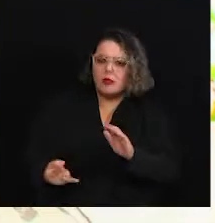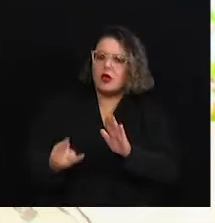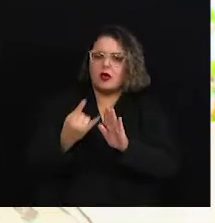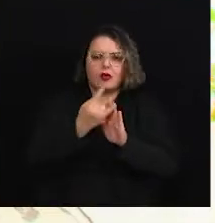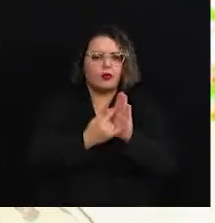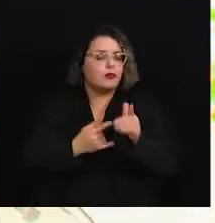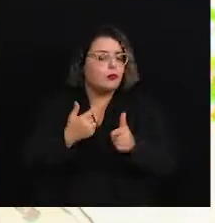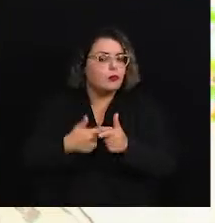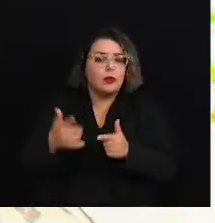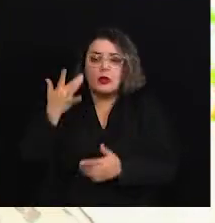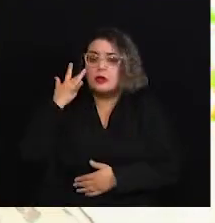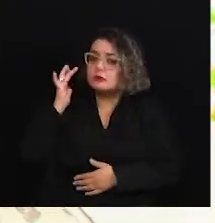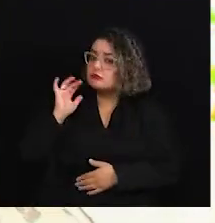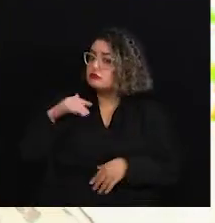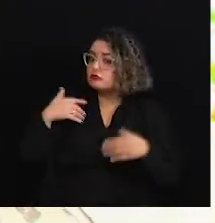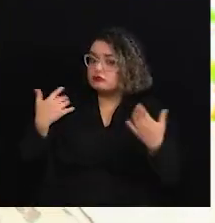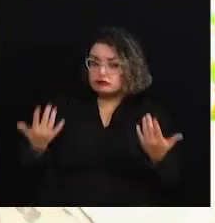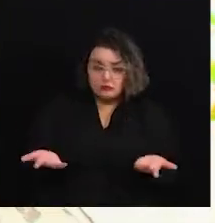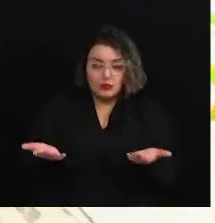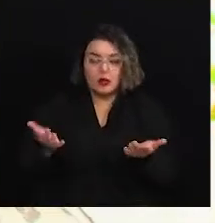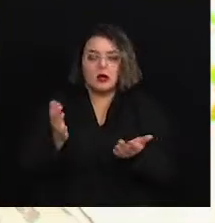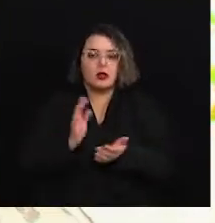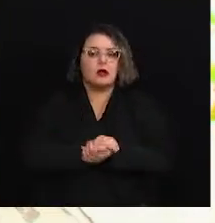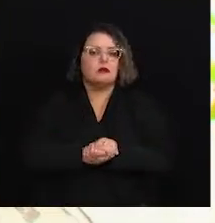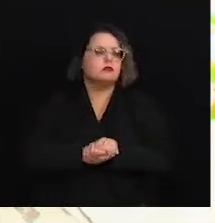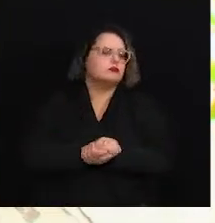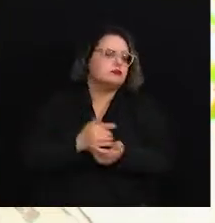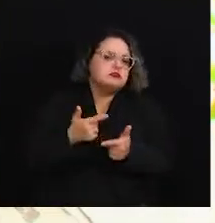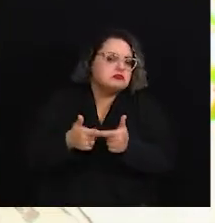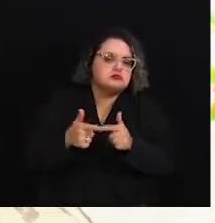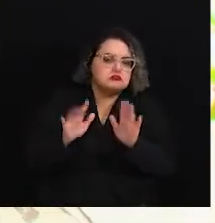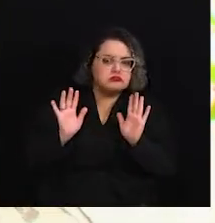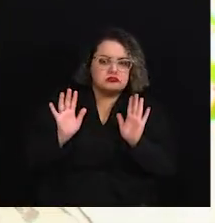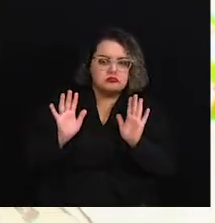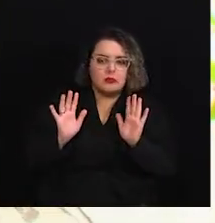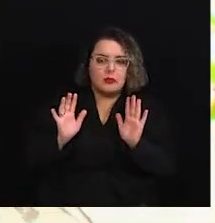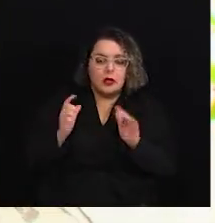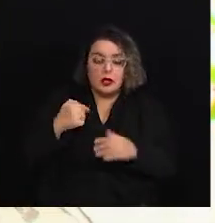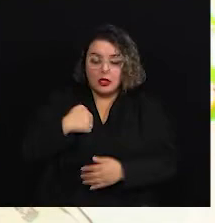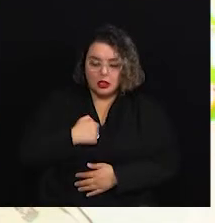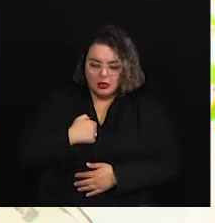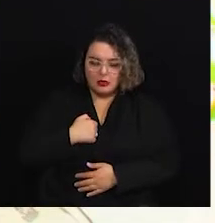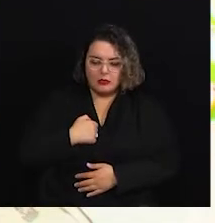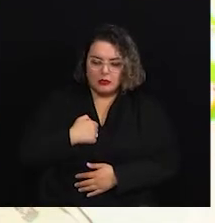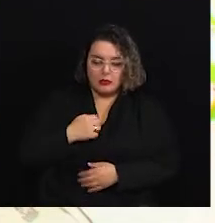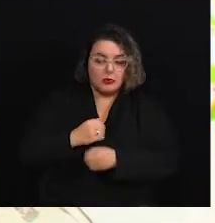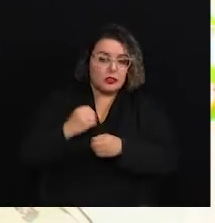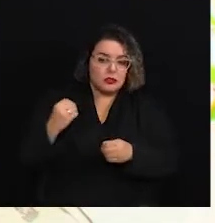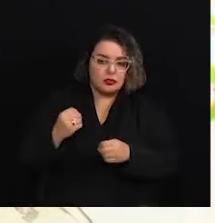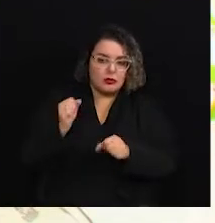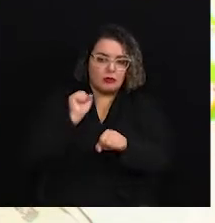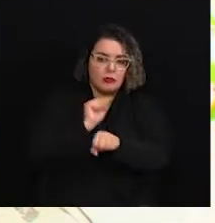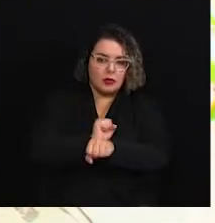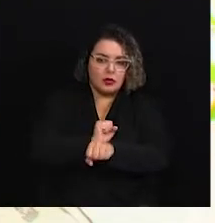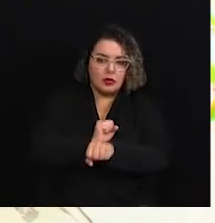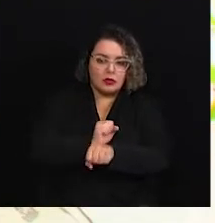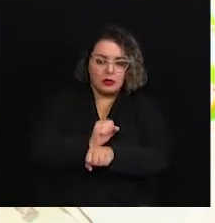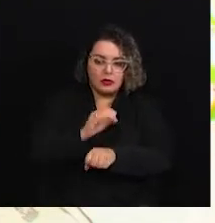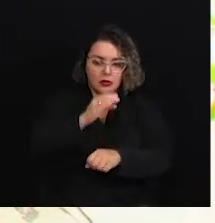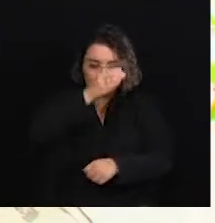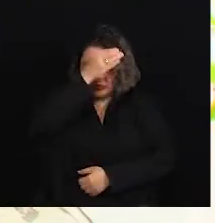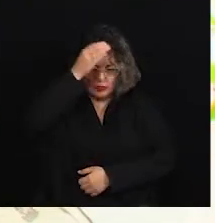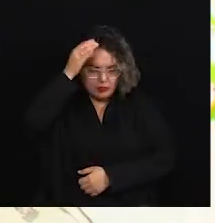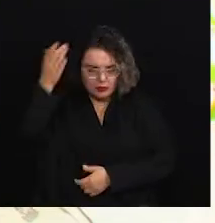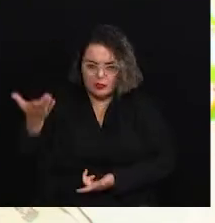um documento tinha dado problema e a gente não sabia, ou então aconteceu algum problema ou seja, eu fiquei com a minha engenharia parada e o cliente sem o